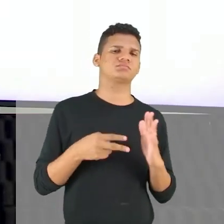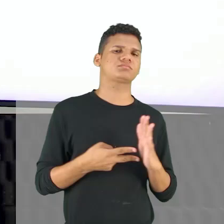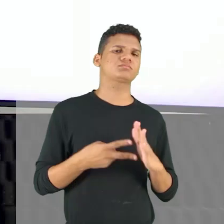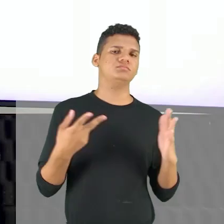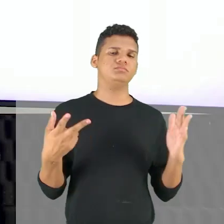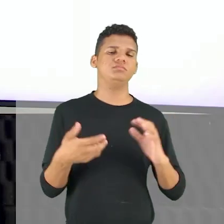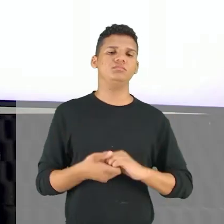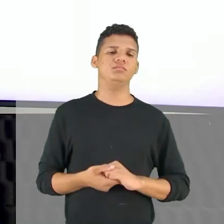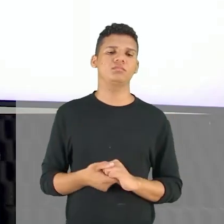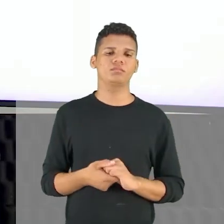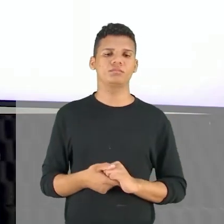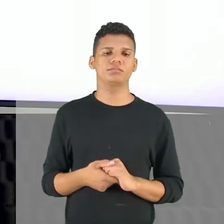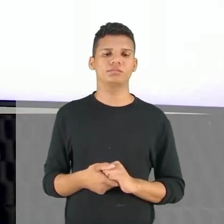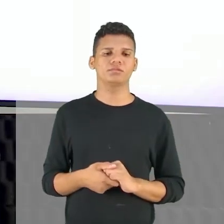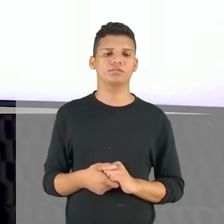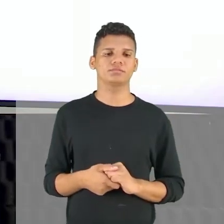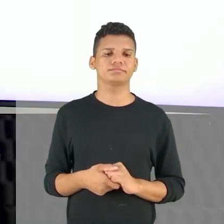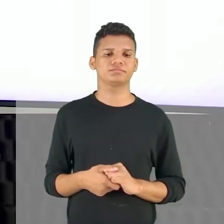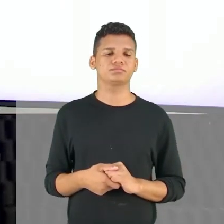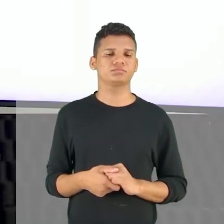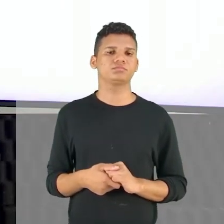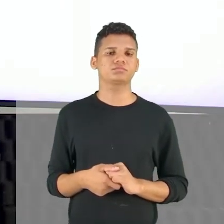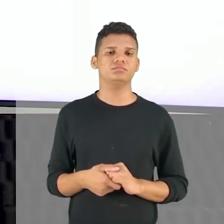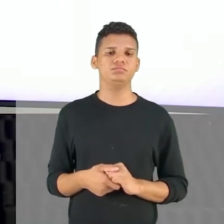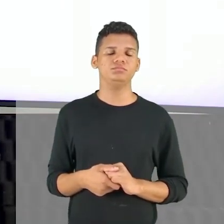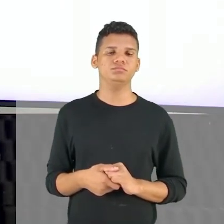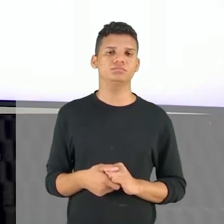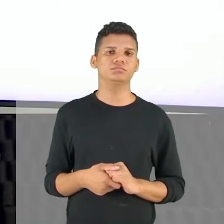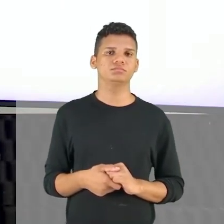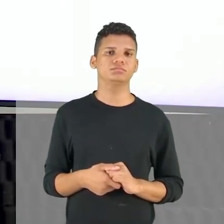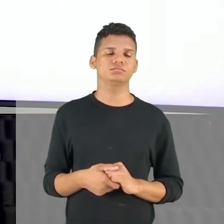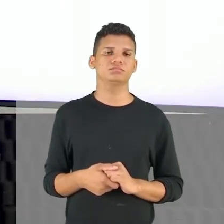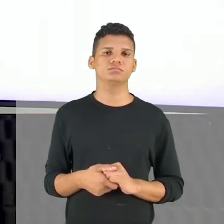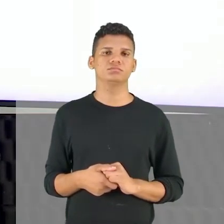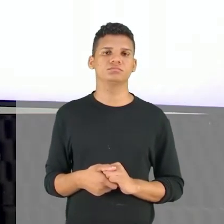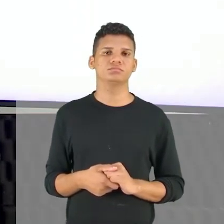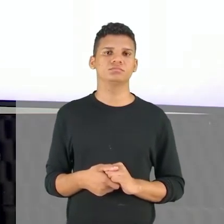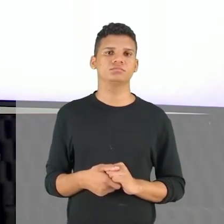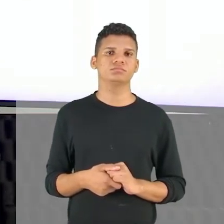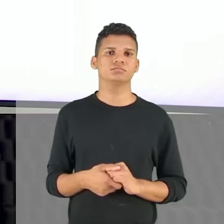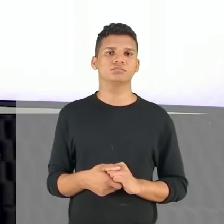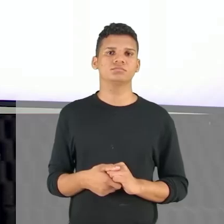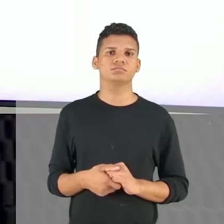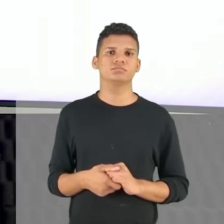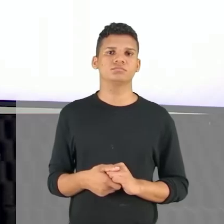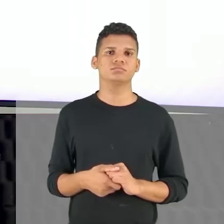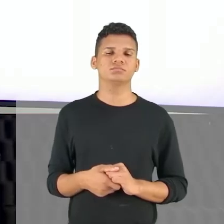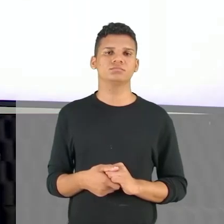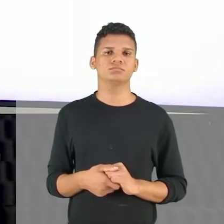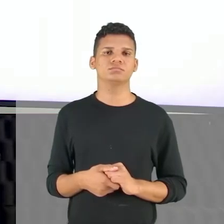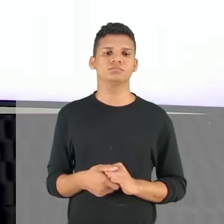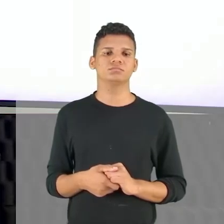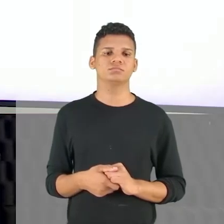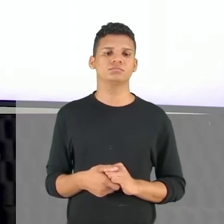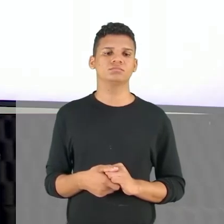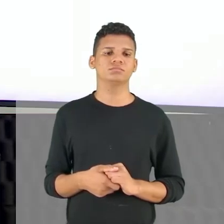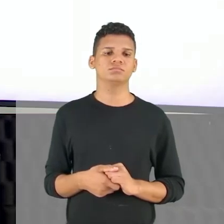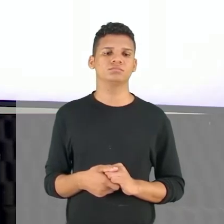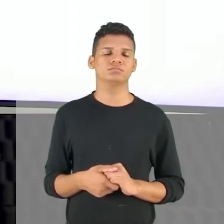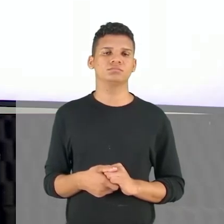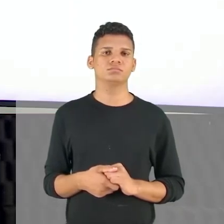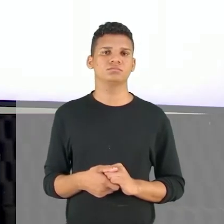essa expressão echaba de menos, empleada nele segundo quadro, pode ser substituída por, então, a expressão echaba de